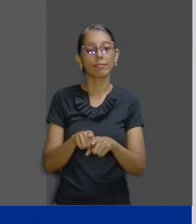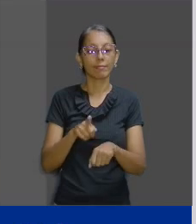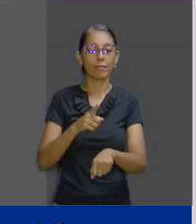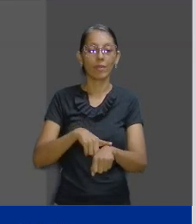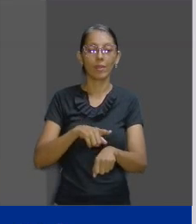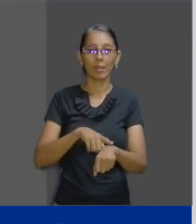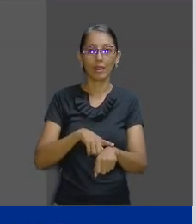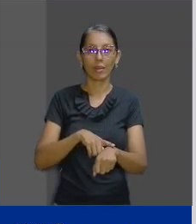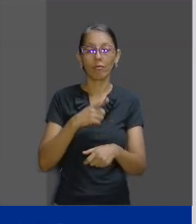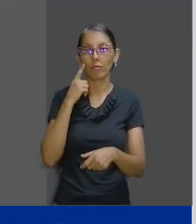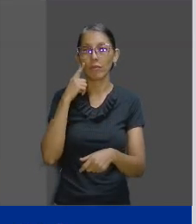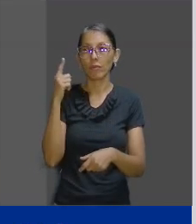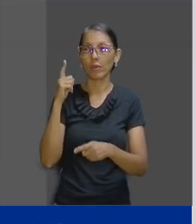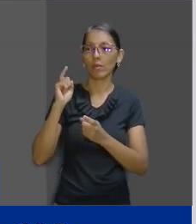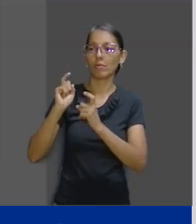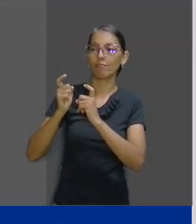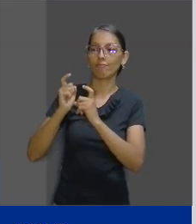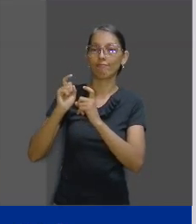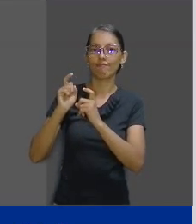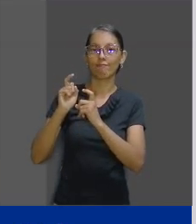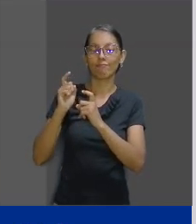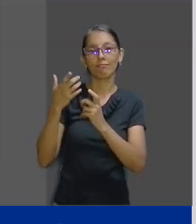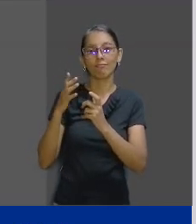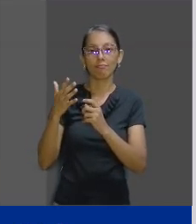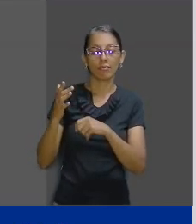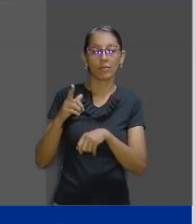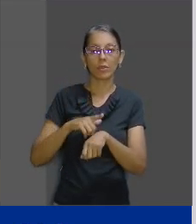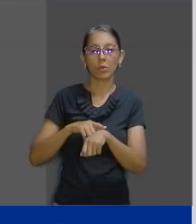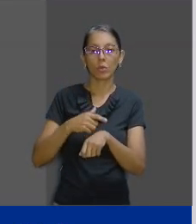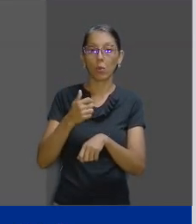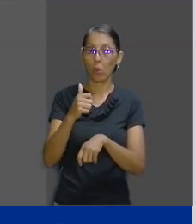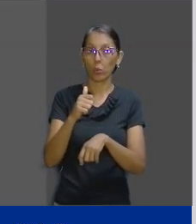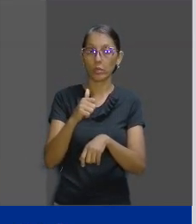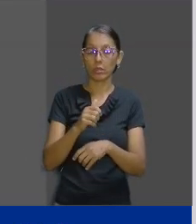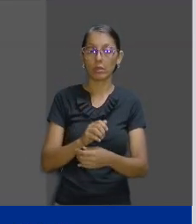em que essa conversa se dá, aproximadamente 11 horas, quando o